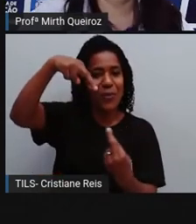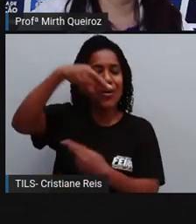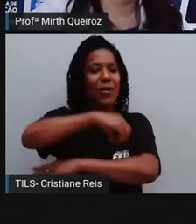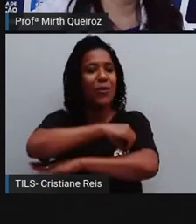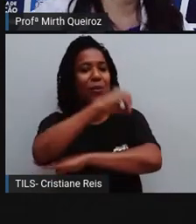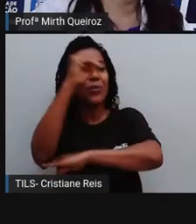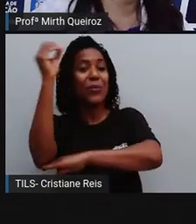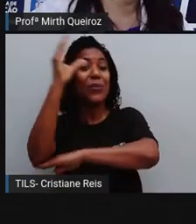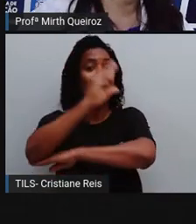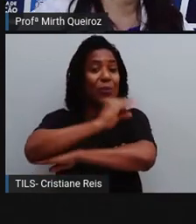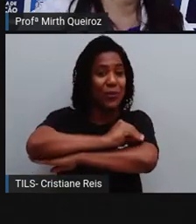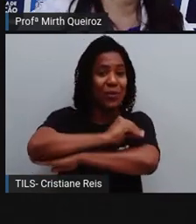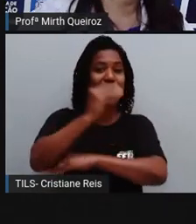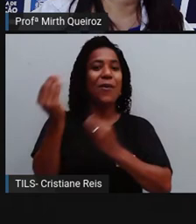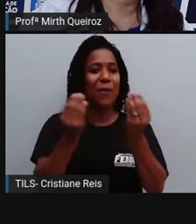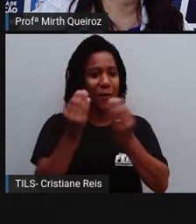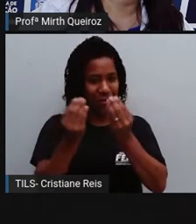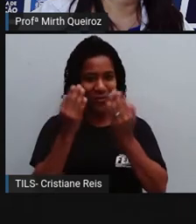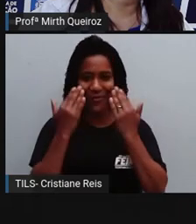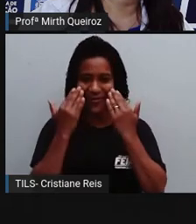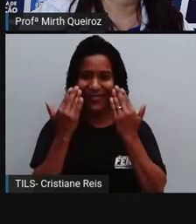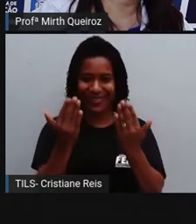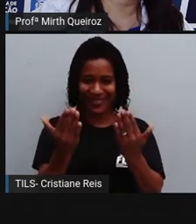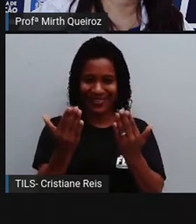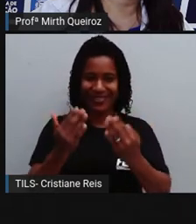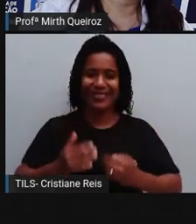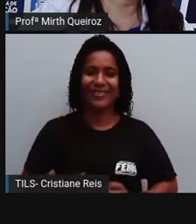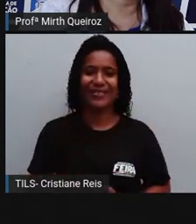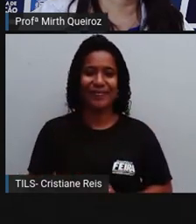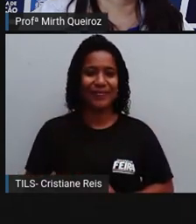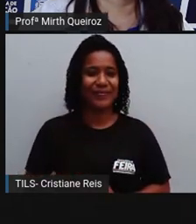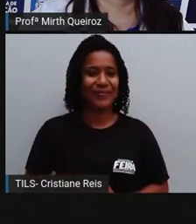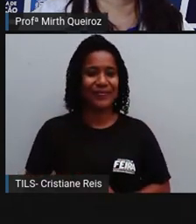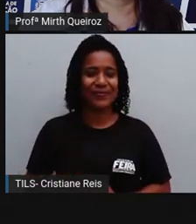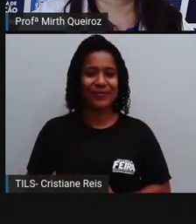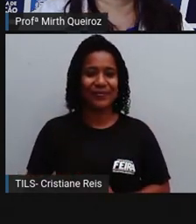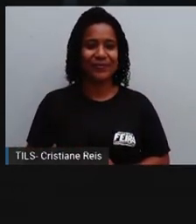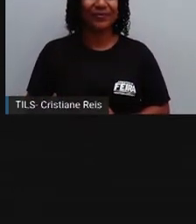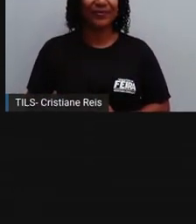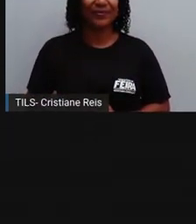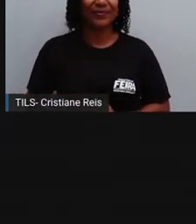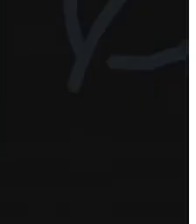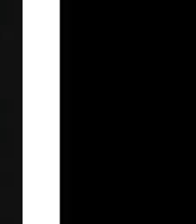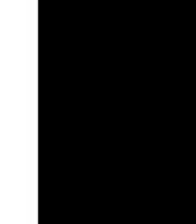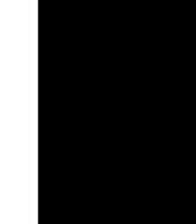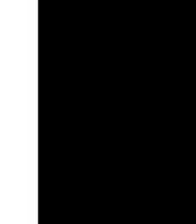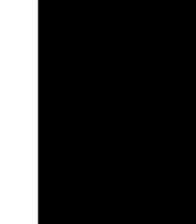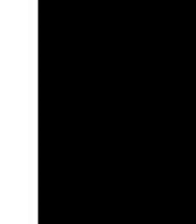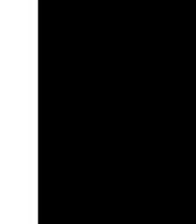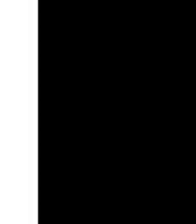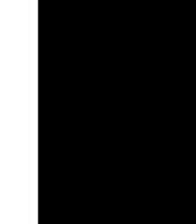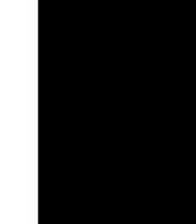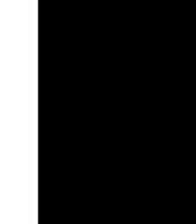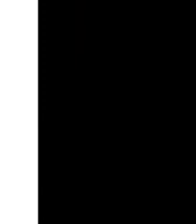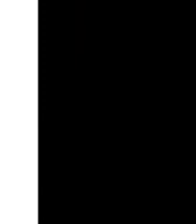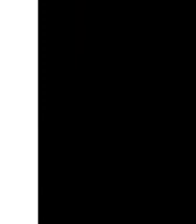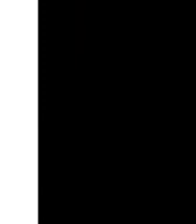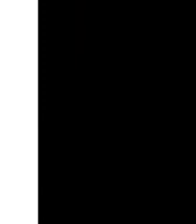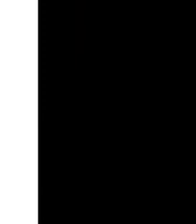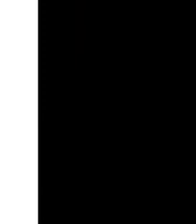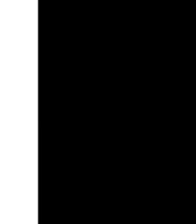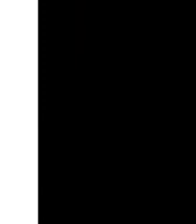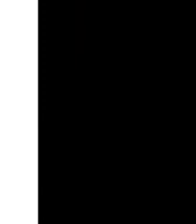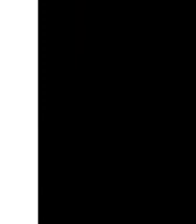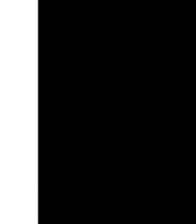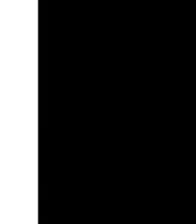noite. Olá! Bem-vindos a mais uma aula da Kenna Kiarame Brasil. Nessa aula, iremos